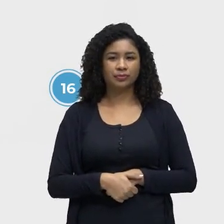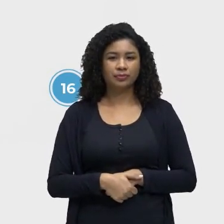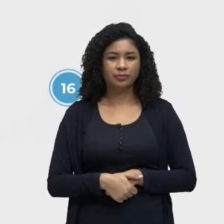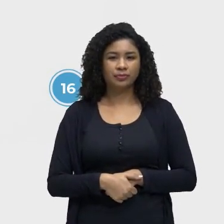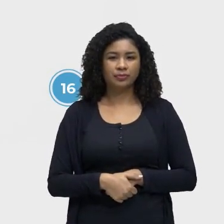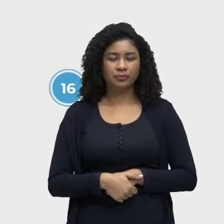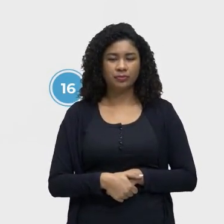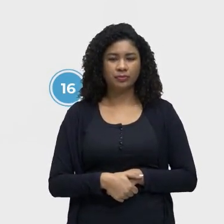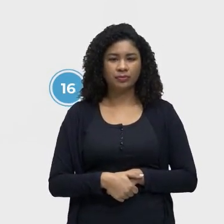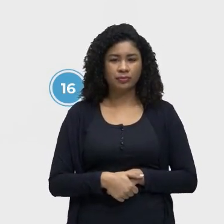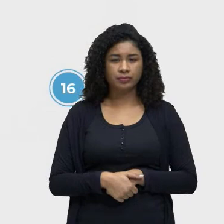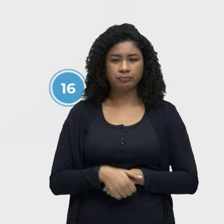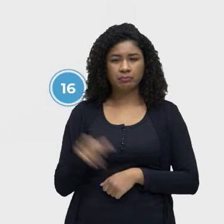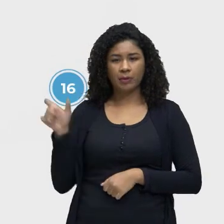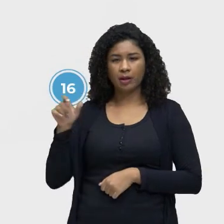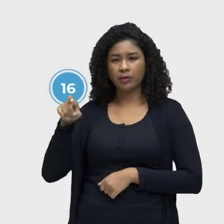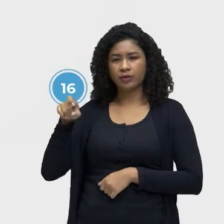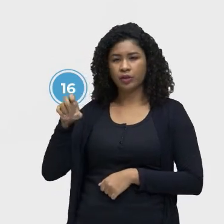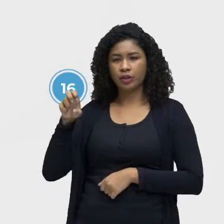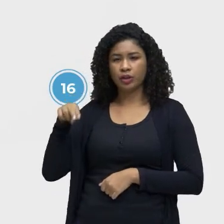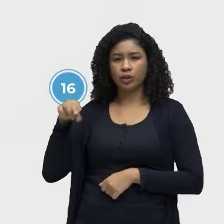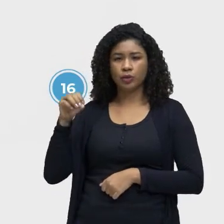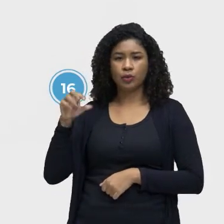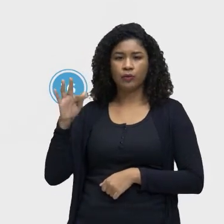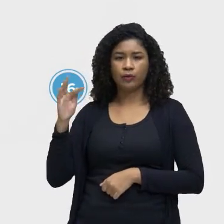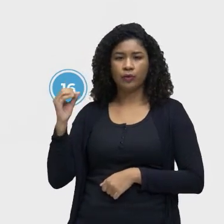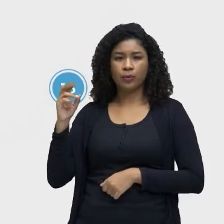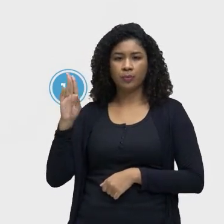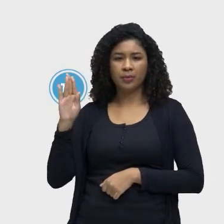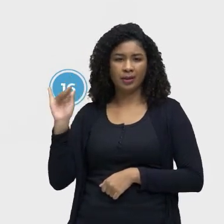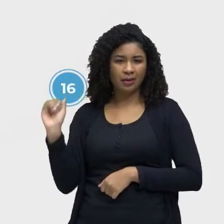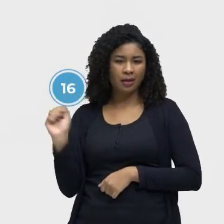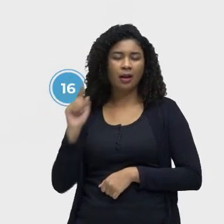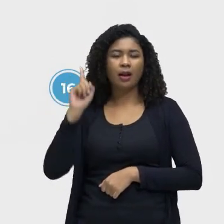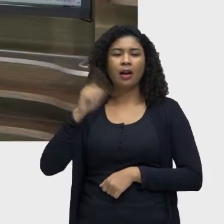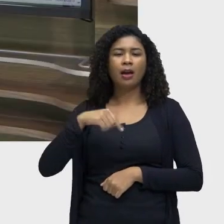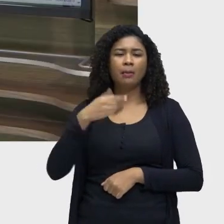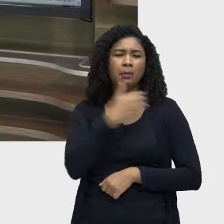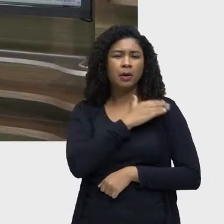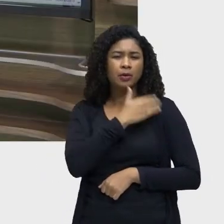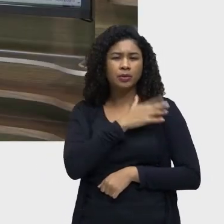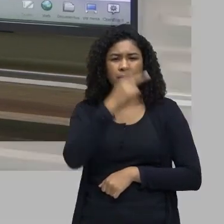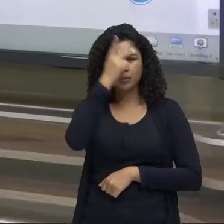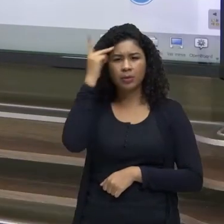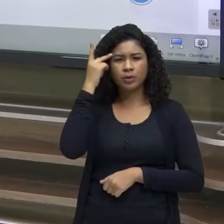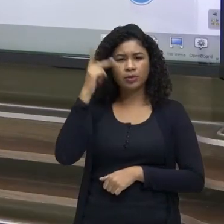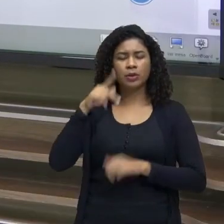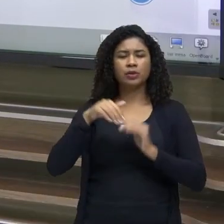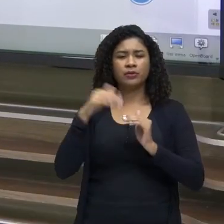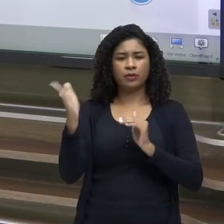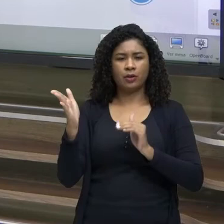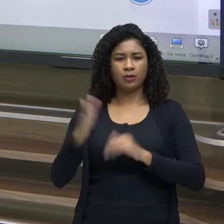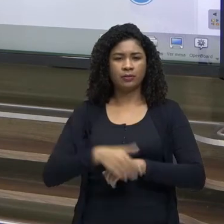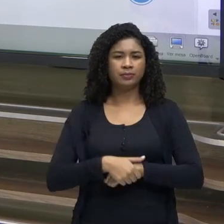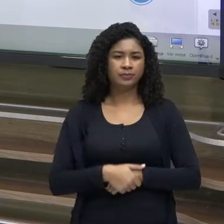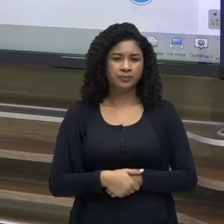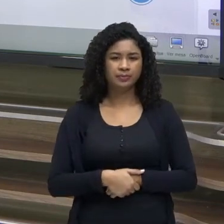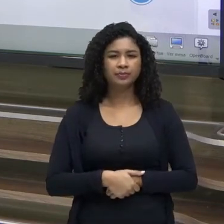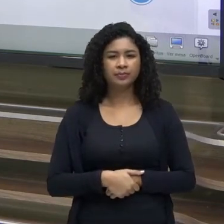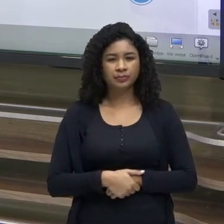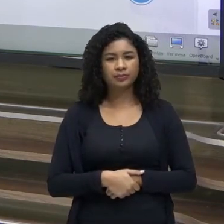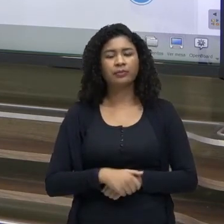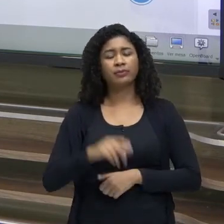xenofobia. O que é essa xenofobia? A rejeição, a aversão ao estrangeiro. Então, aí a gente tem, sim, grandes